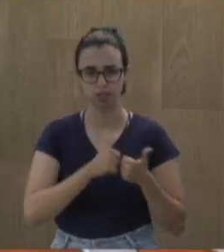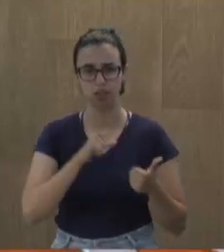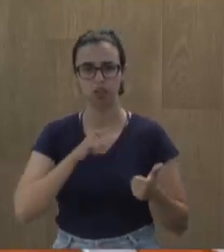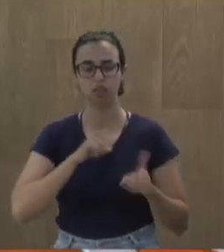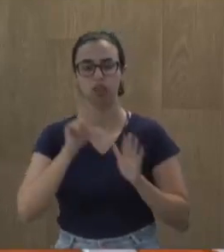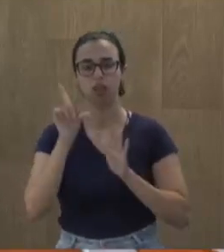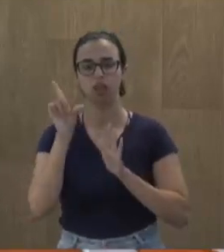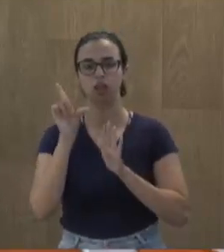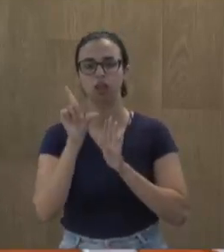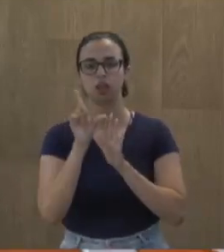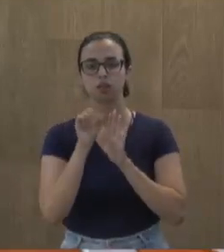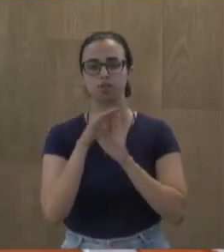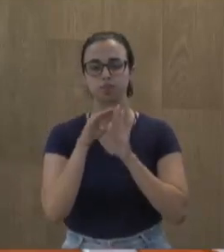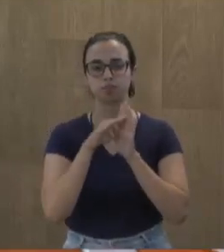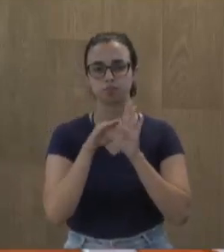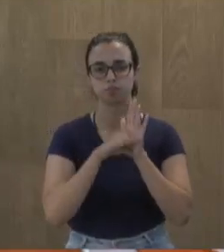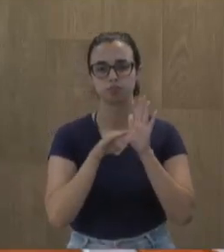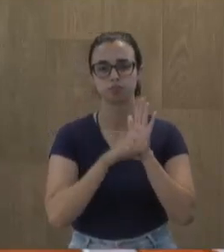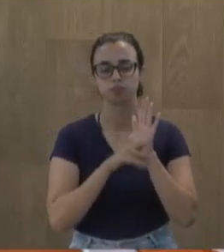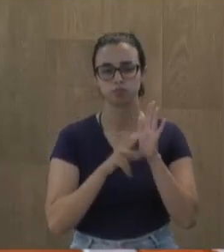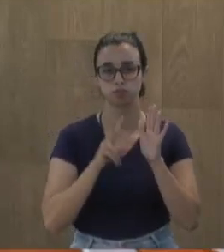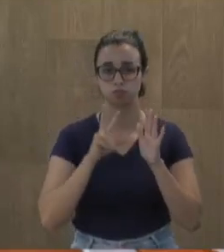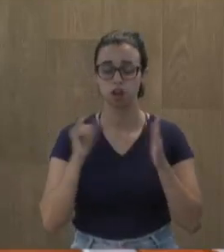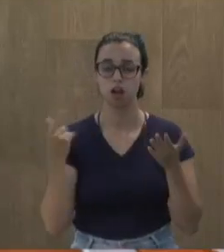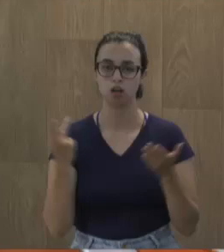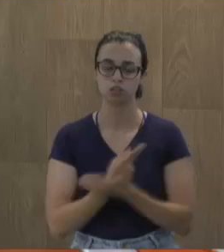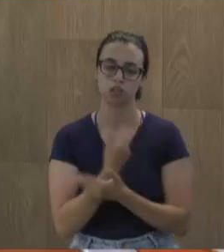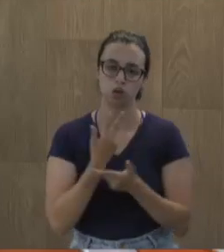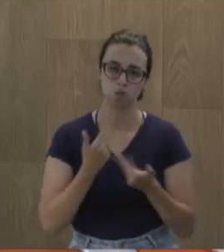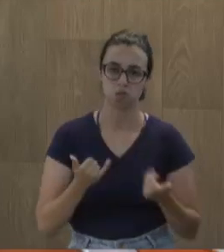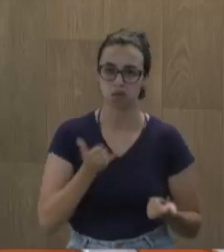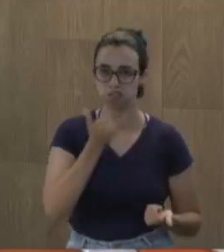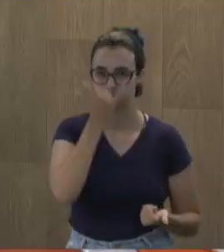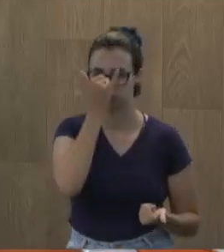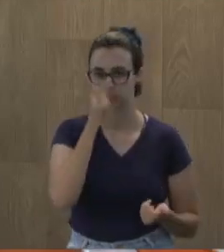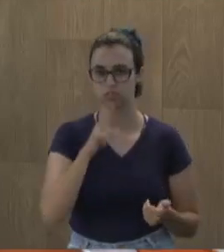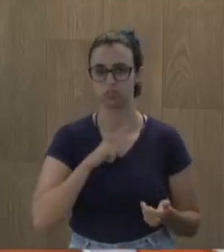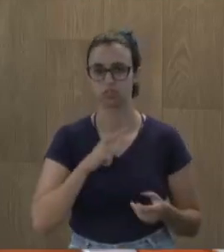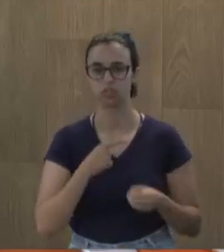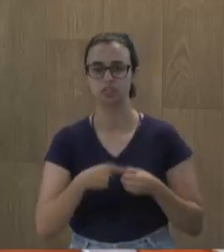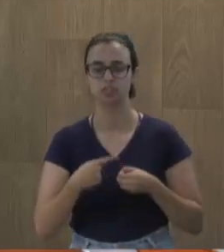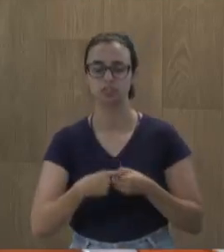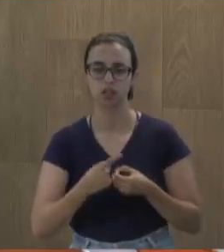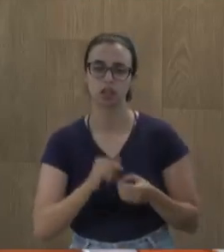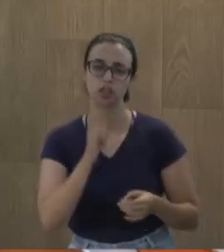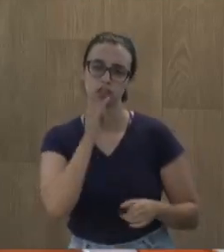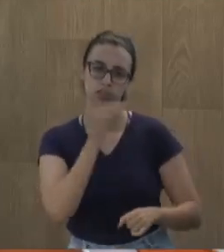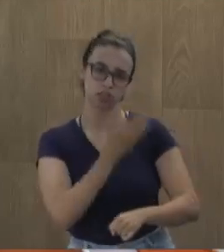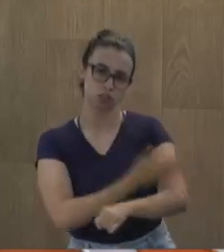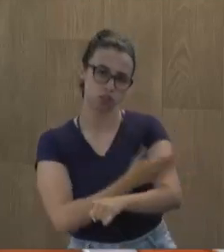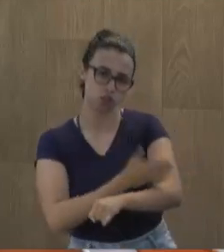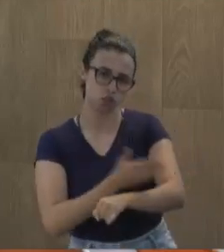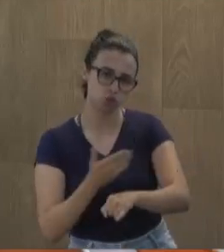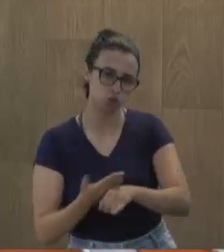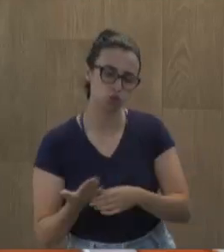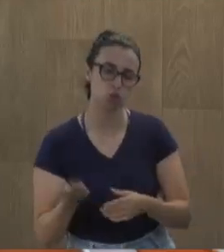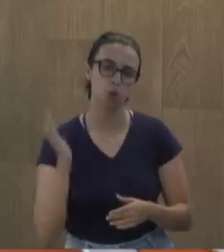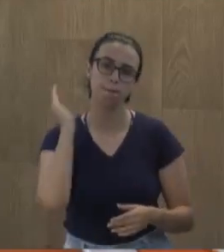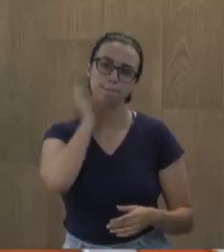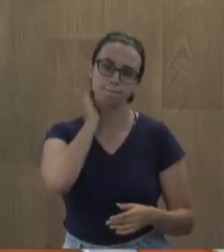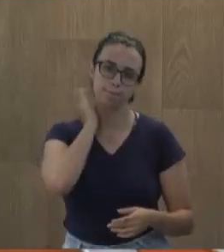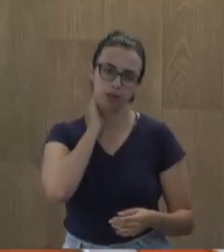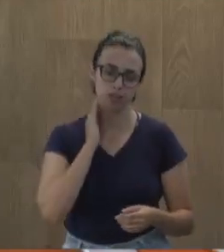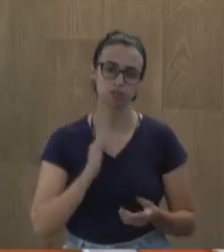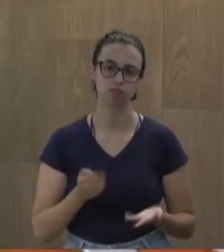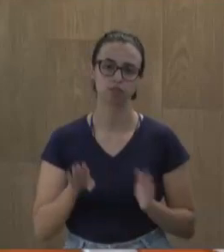que você é atacadas tem cidade Cajuru é Igarapé Pará de Minas e tá